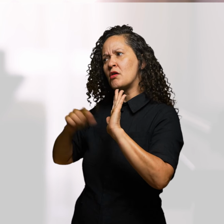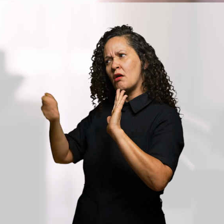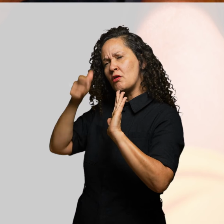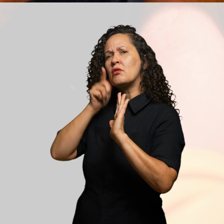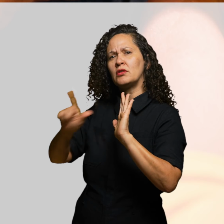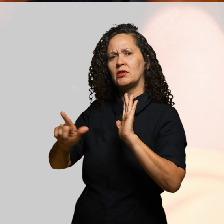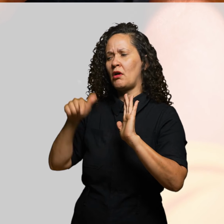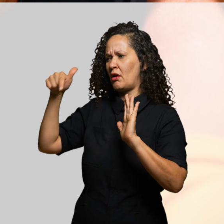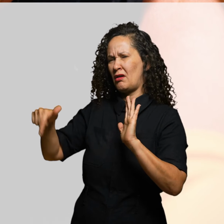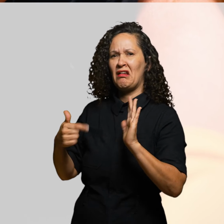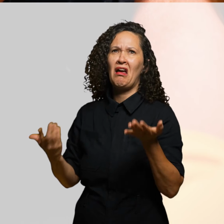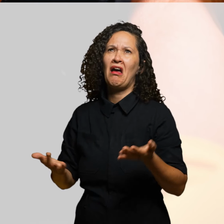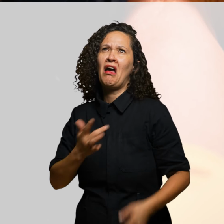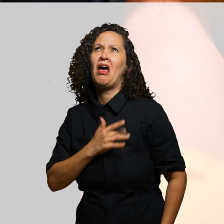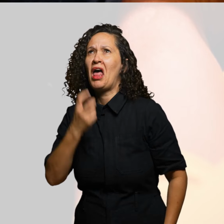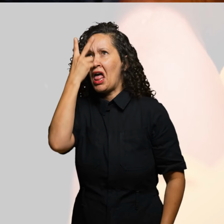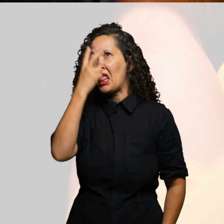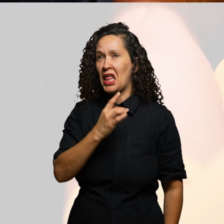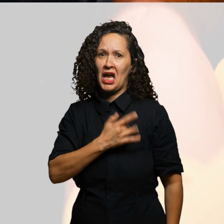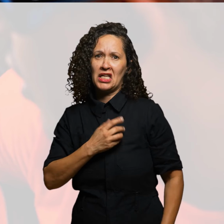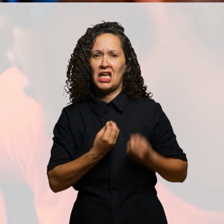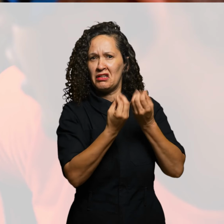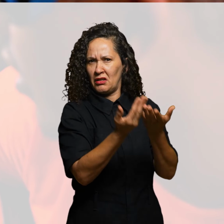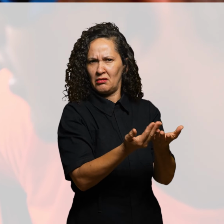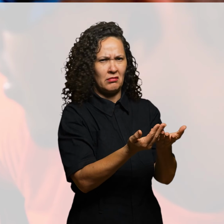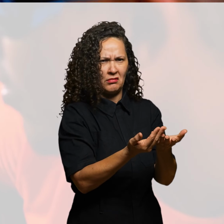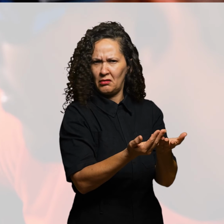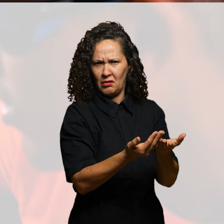capaz e que eu não tava ali como, ah, uma ceguinha, tá de andar, anota pra ela.